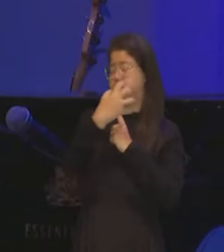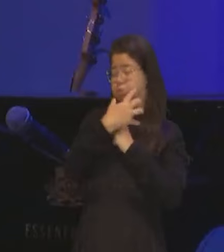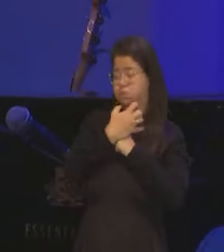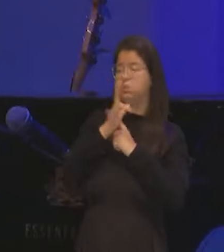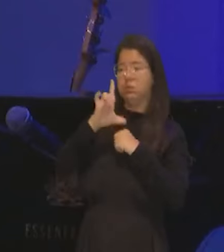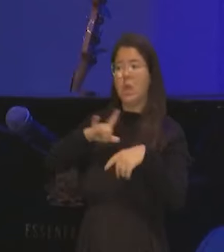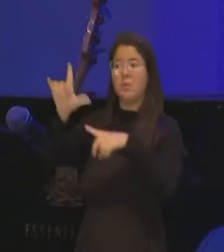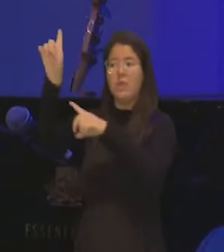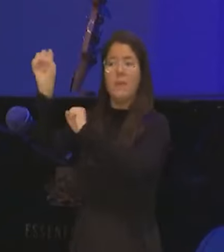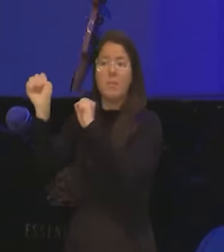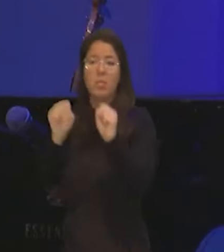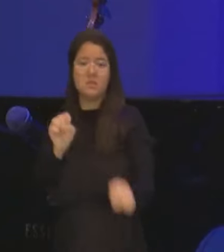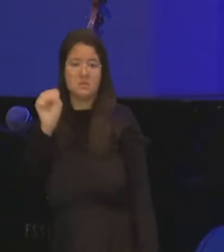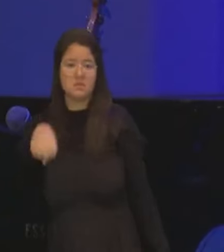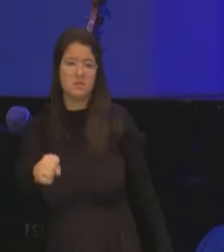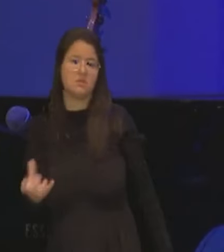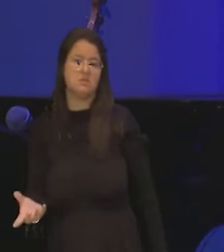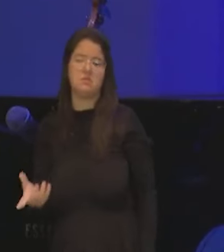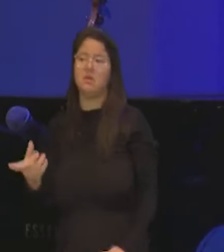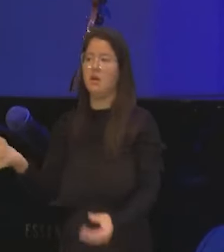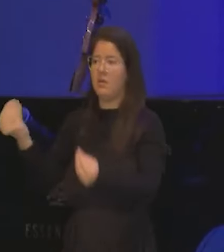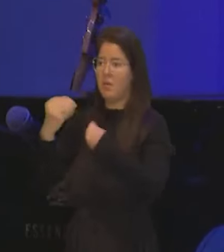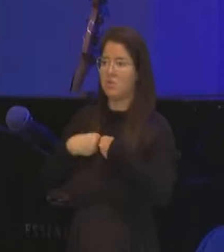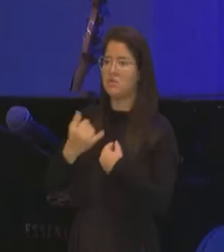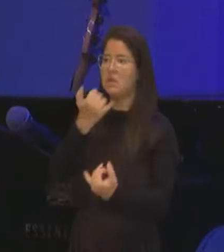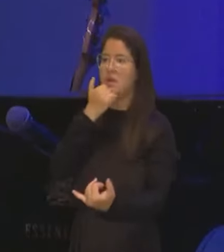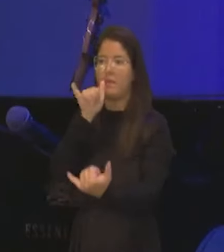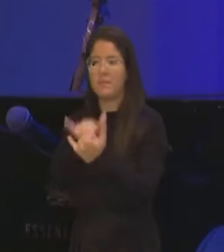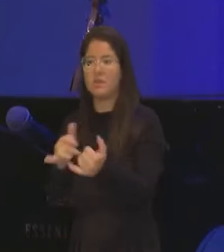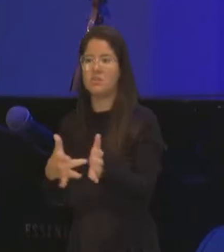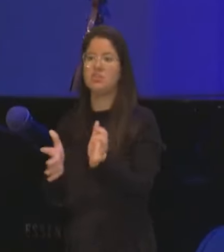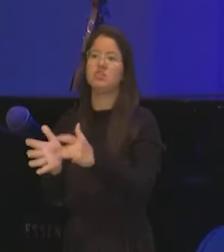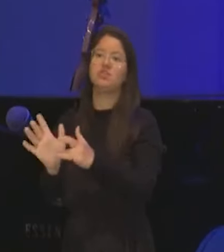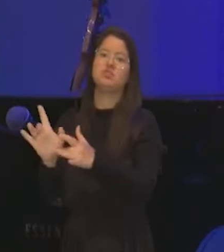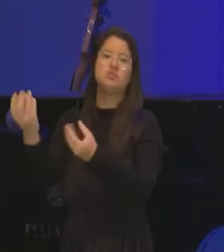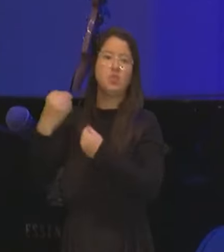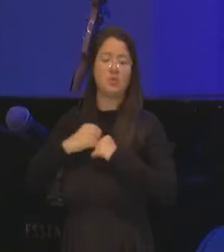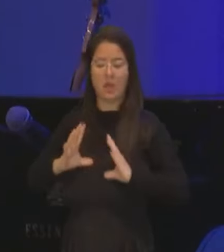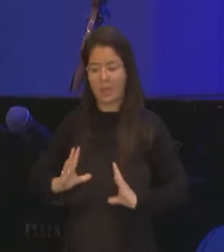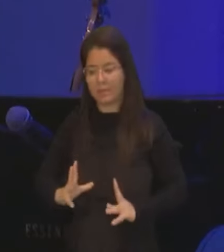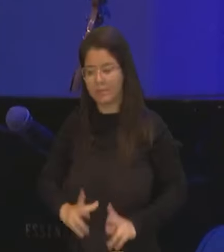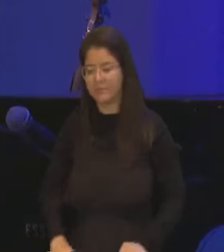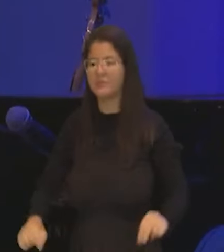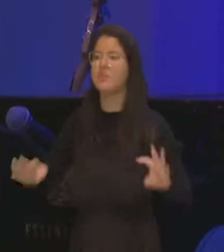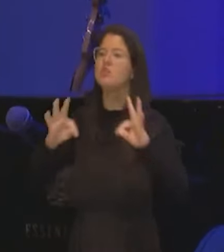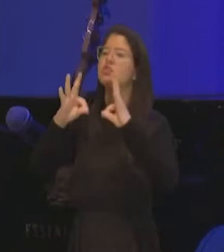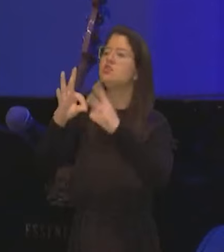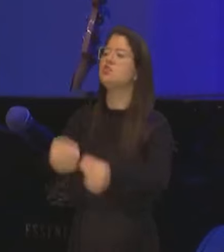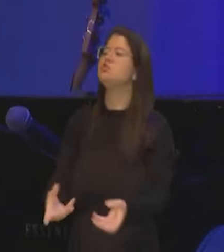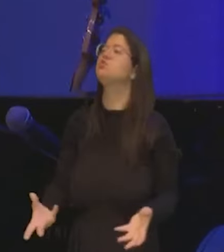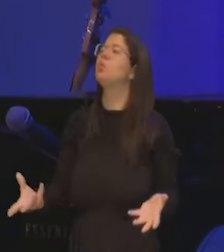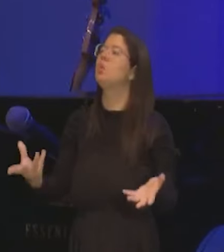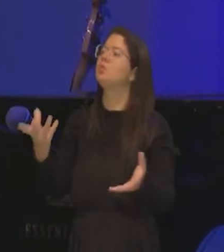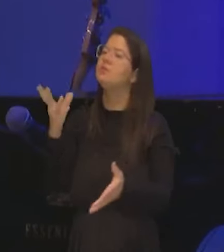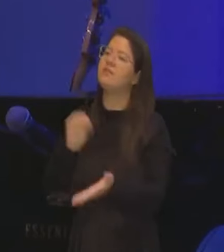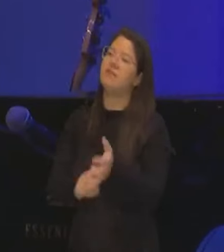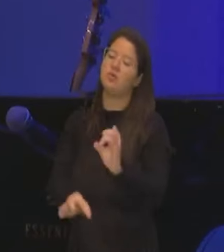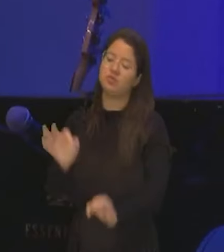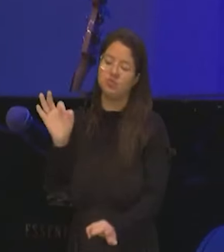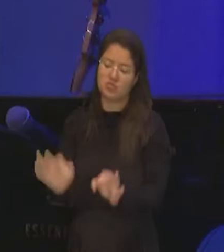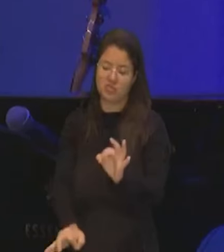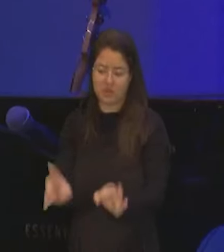é poderoso para nos perdoar, Jesus, e nos purificar de toda a